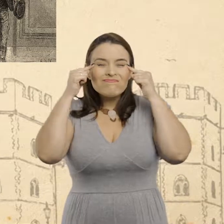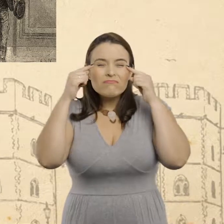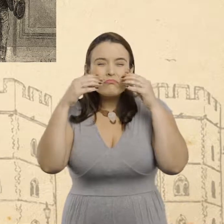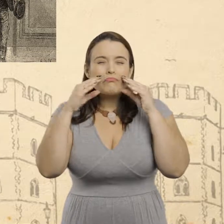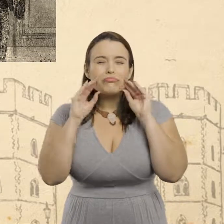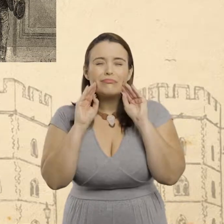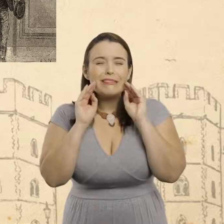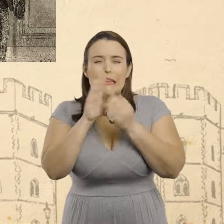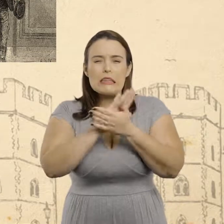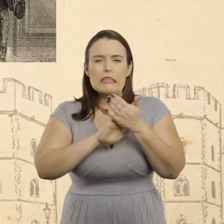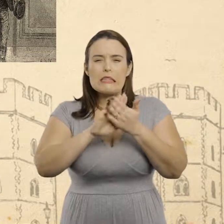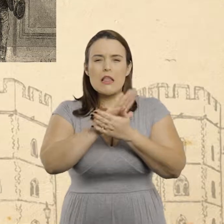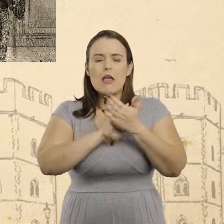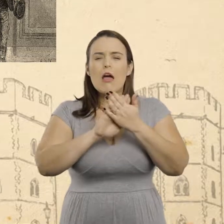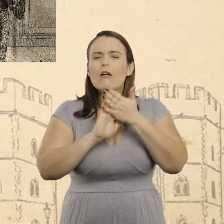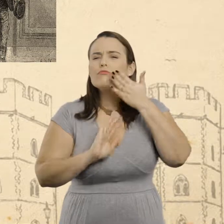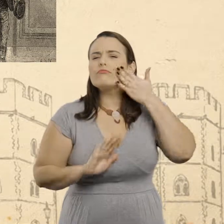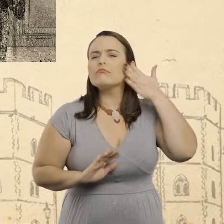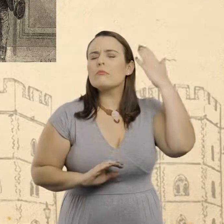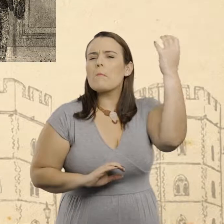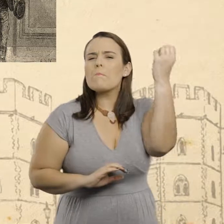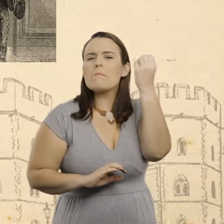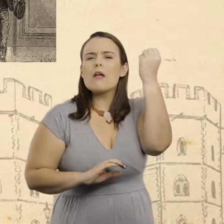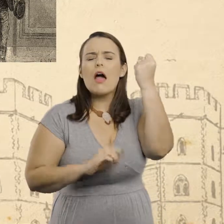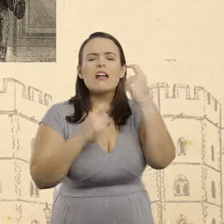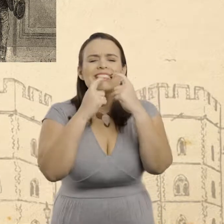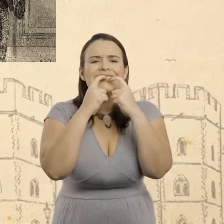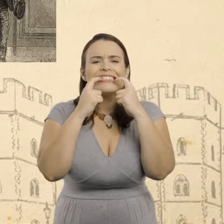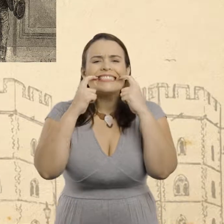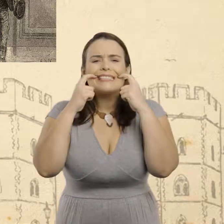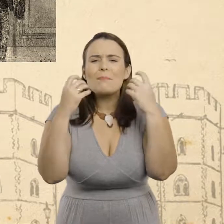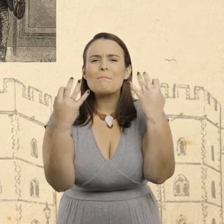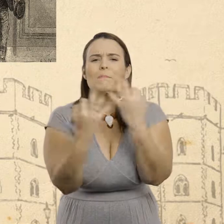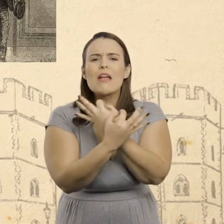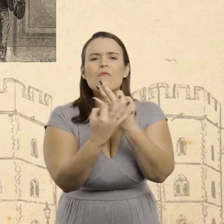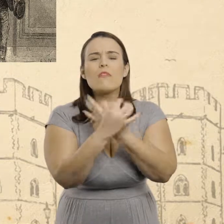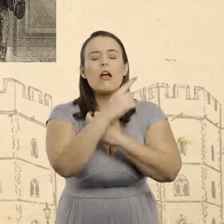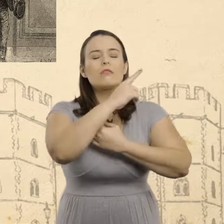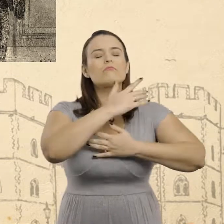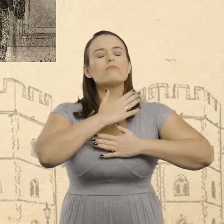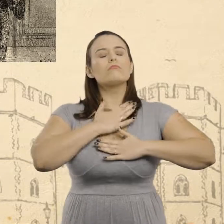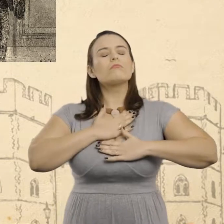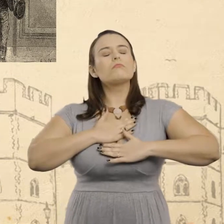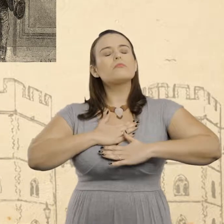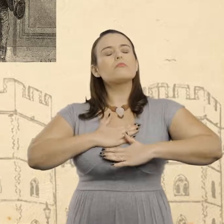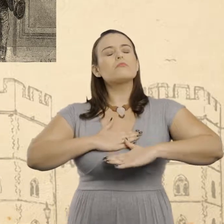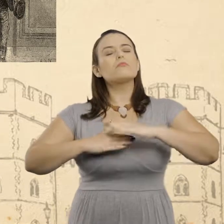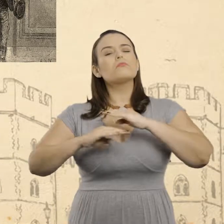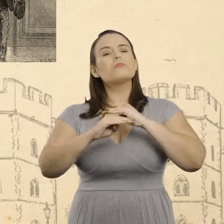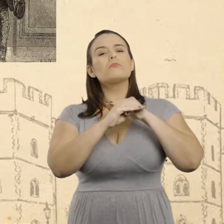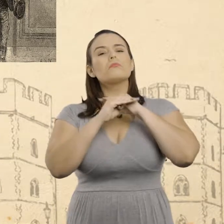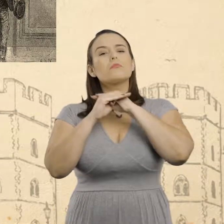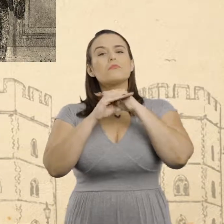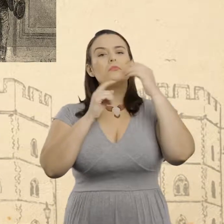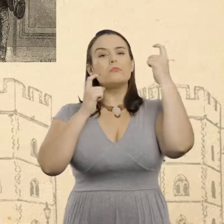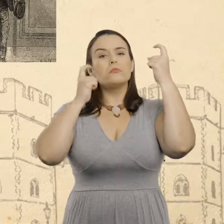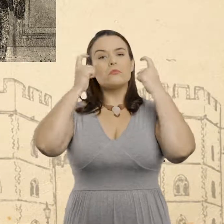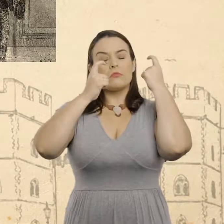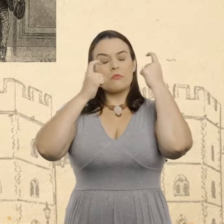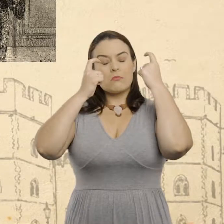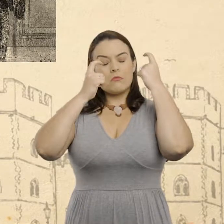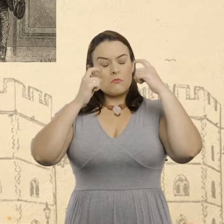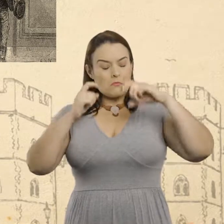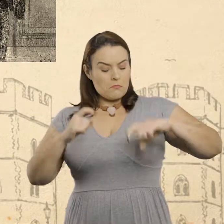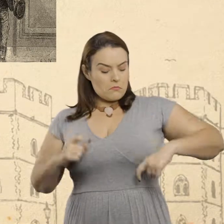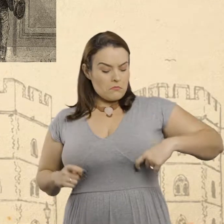rugas no rosto. Ele tinha a pele clara e os dentes perfeitos. Ele era calmo e equilibrado, só se preocupava com o